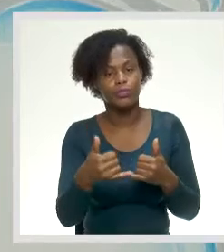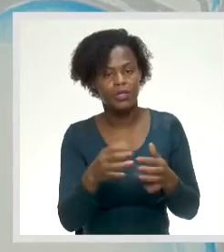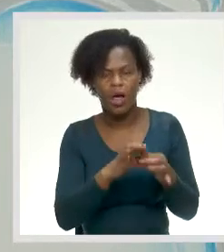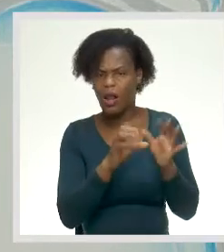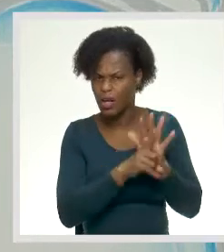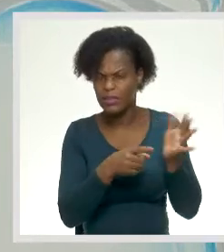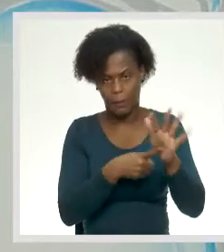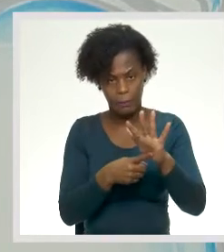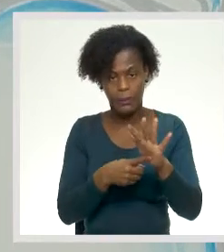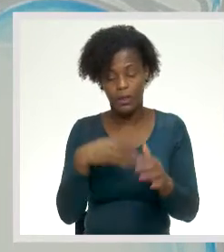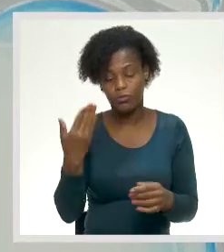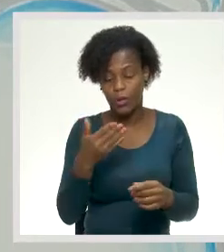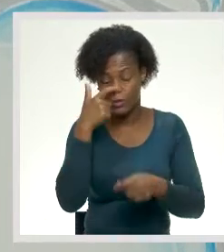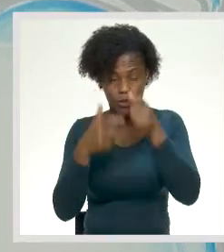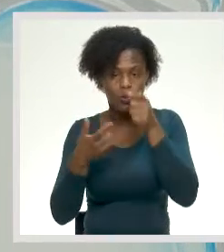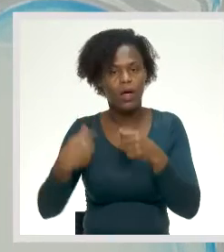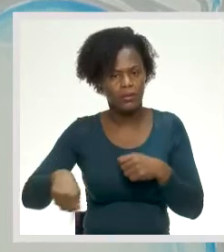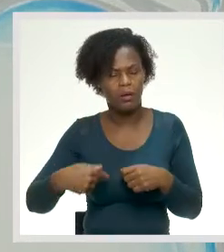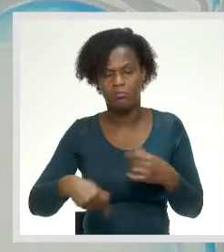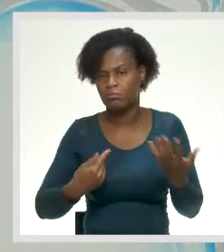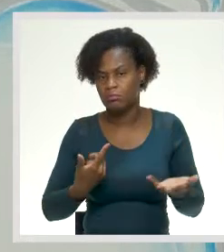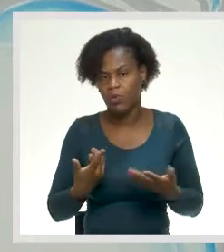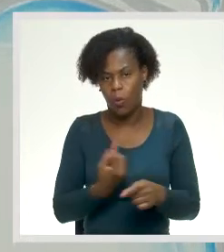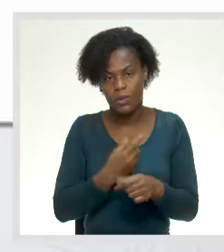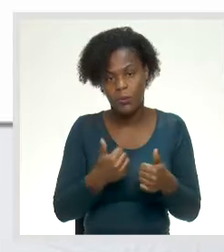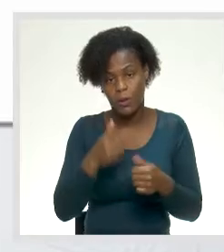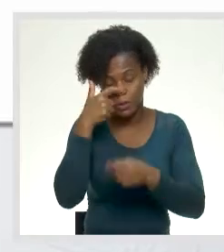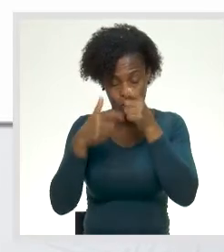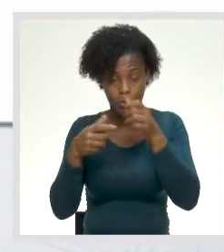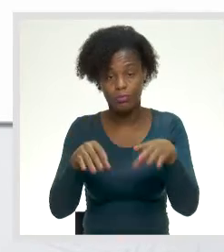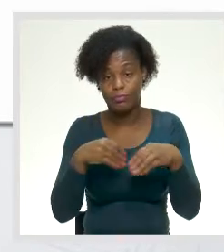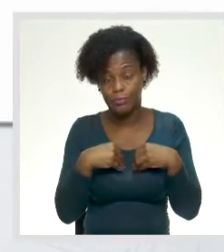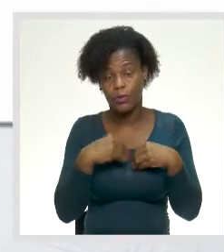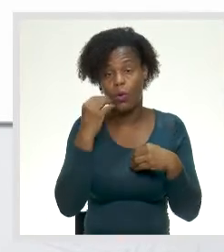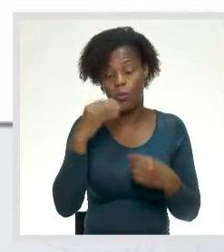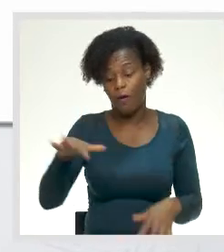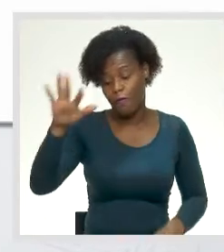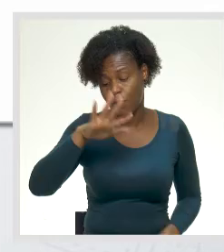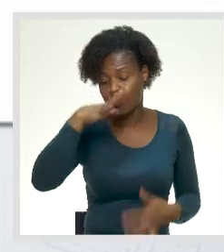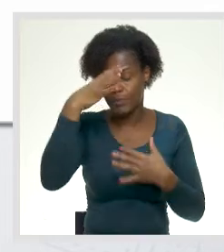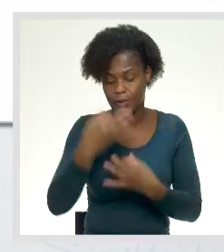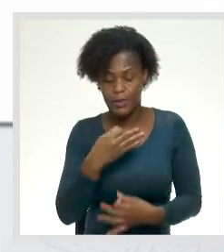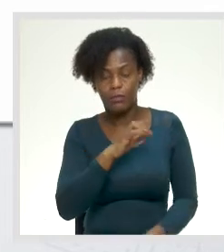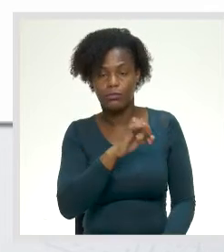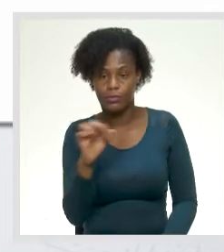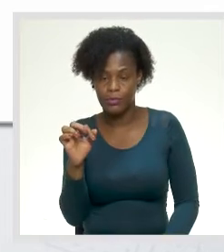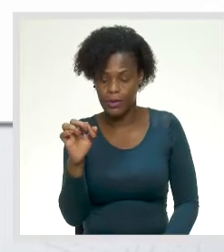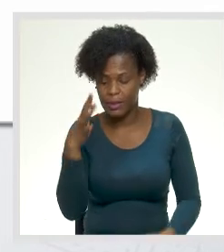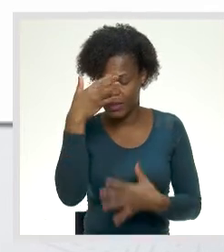prerrogativas que o ser humano tem ou recebe como forma de garantir a